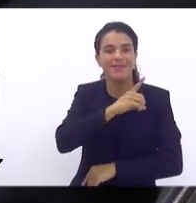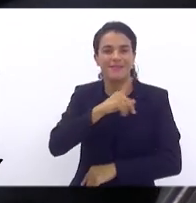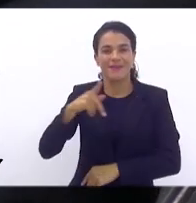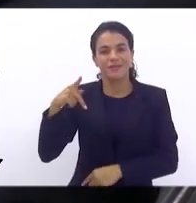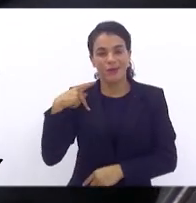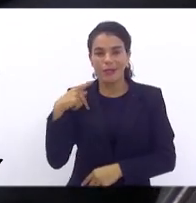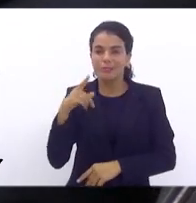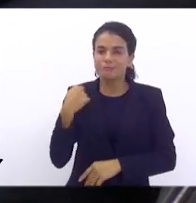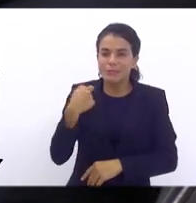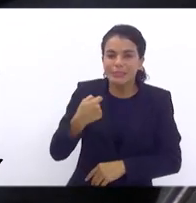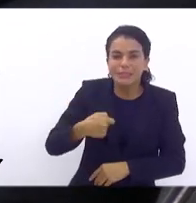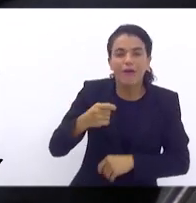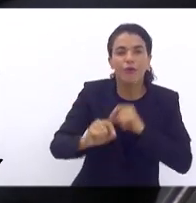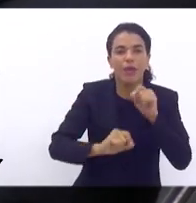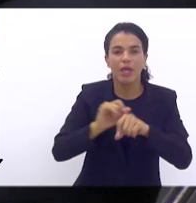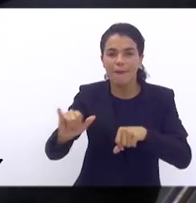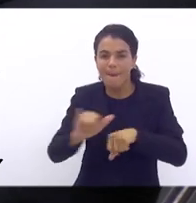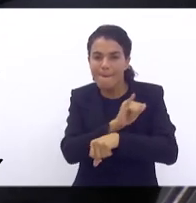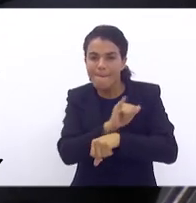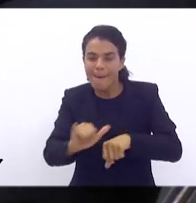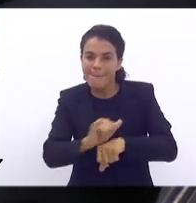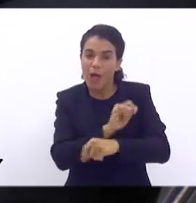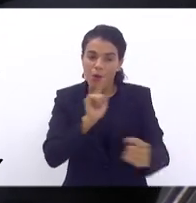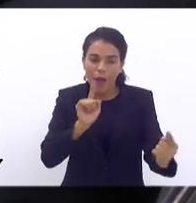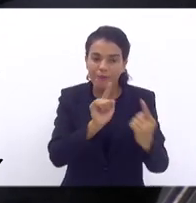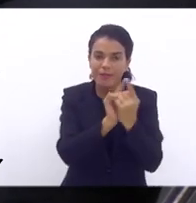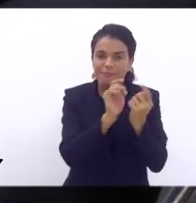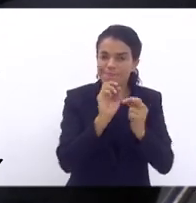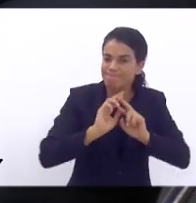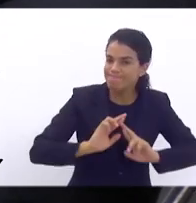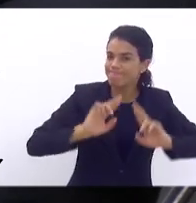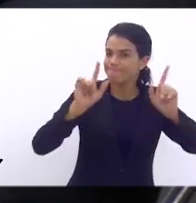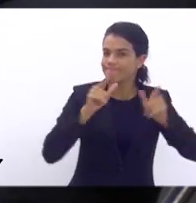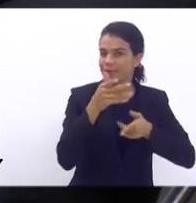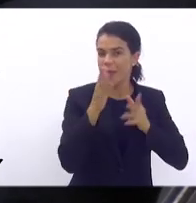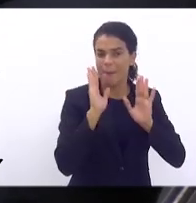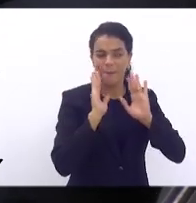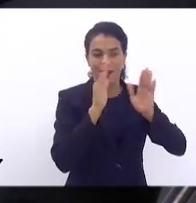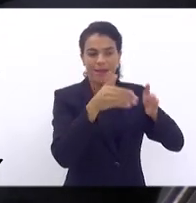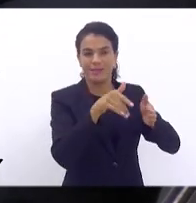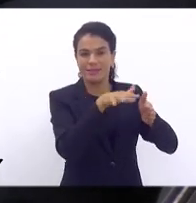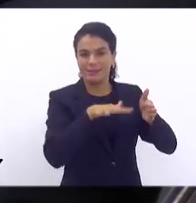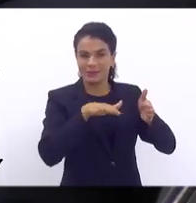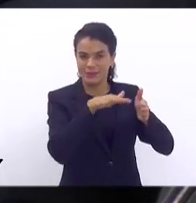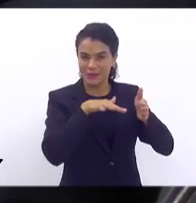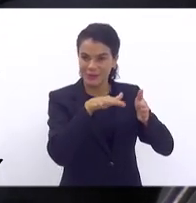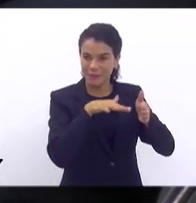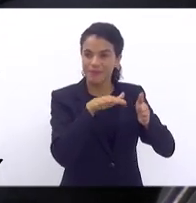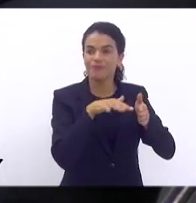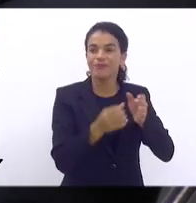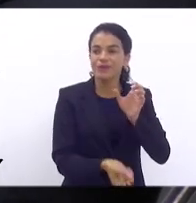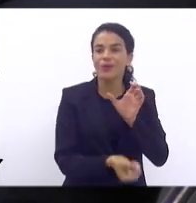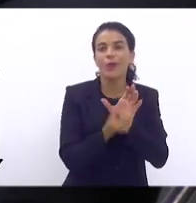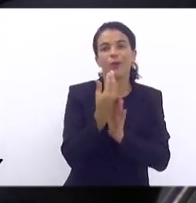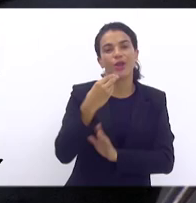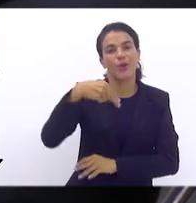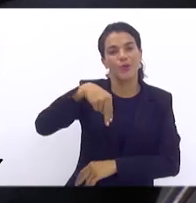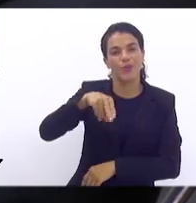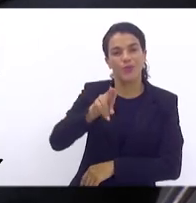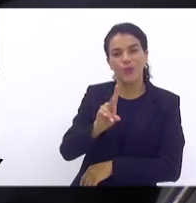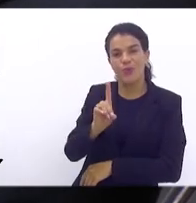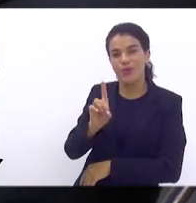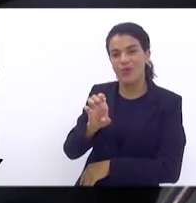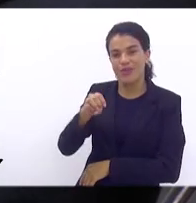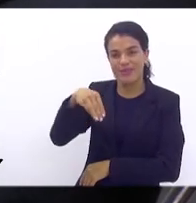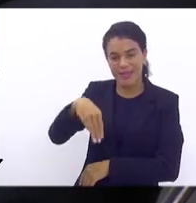a gente precisava ter um atendimento diferenciado para esses casos Então se criou esse núcleo para atender